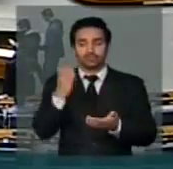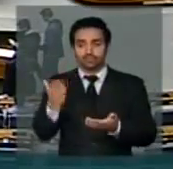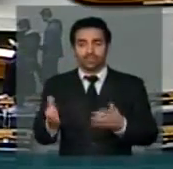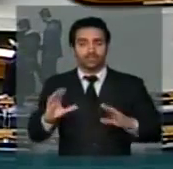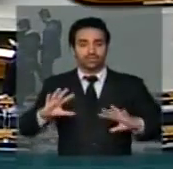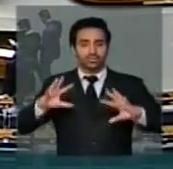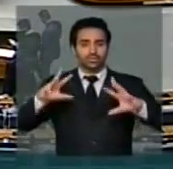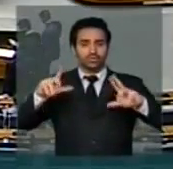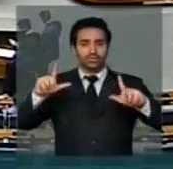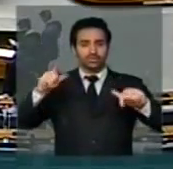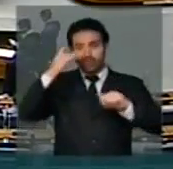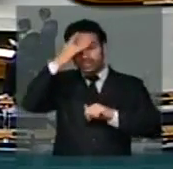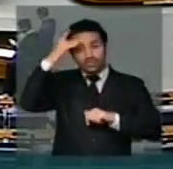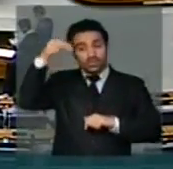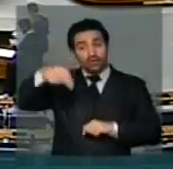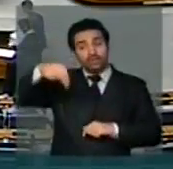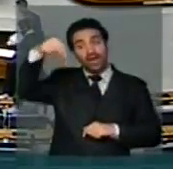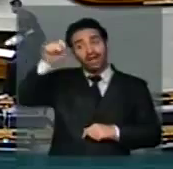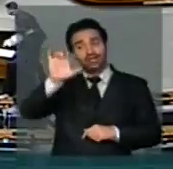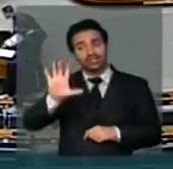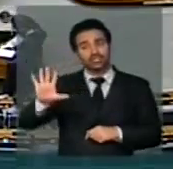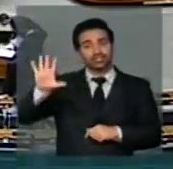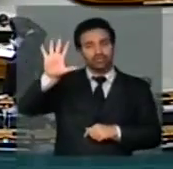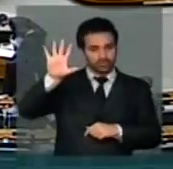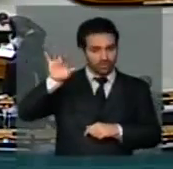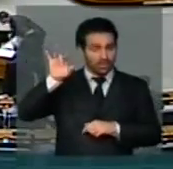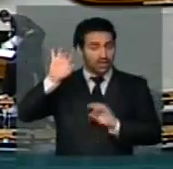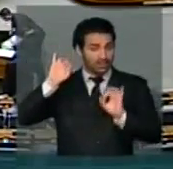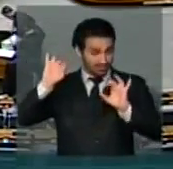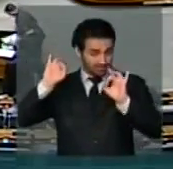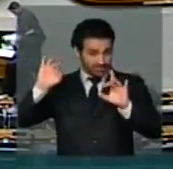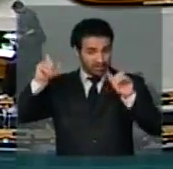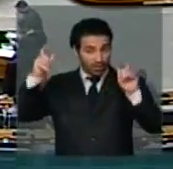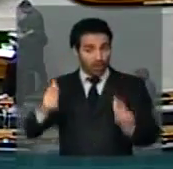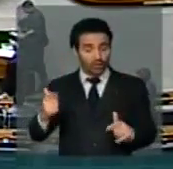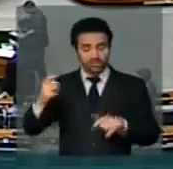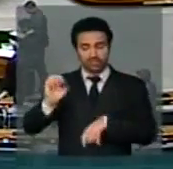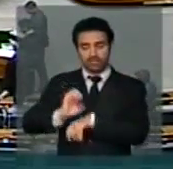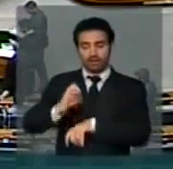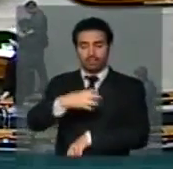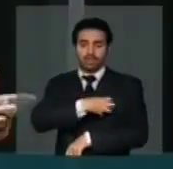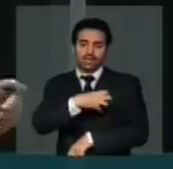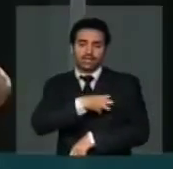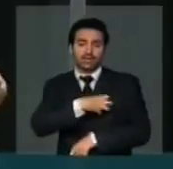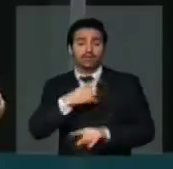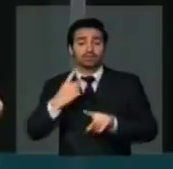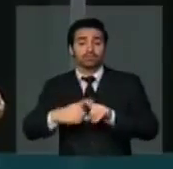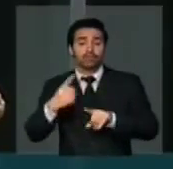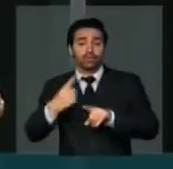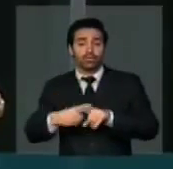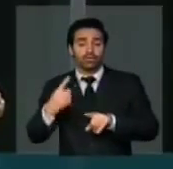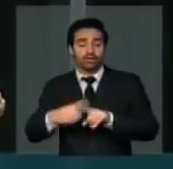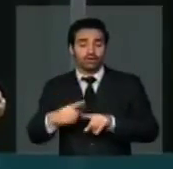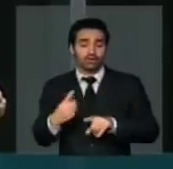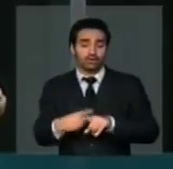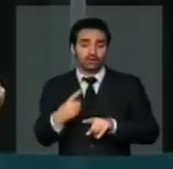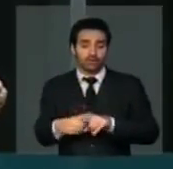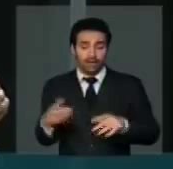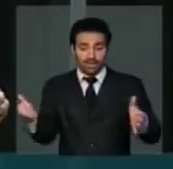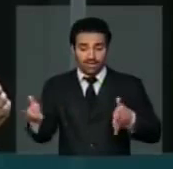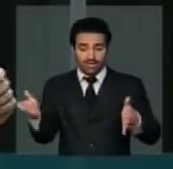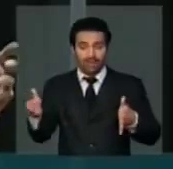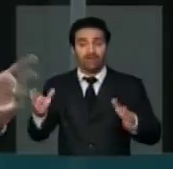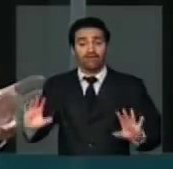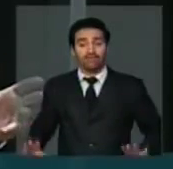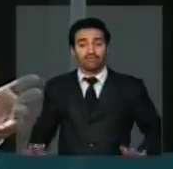todos os nordestinos e especialmente os baianos que realizam nesse período a